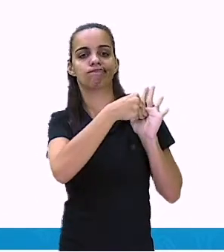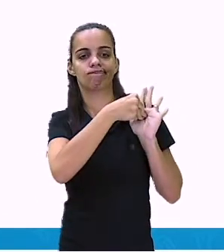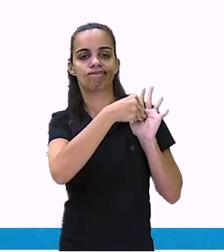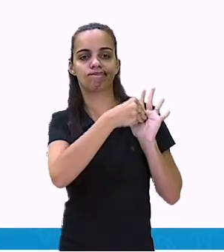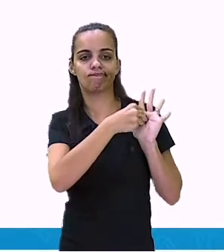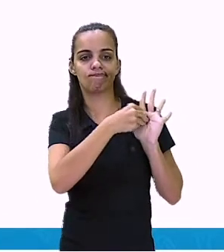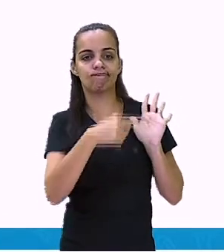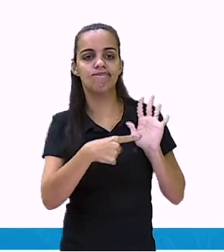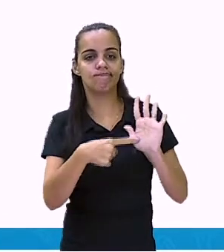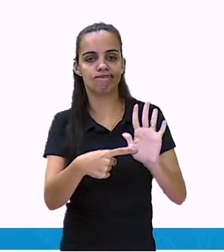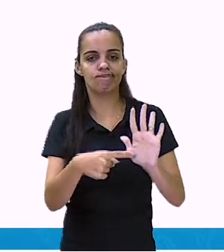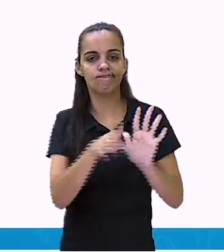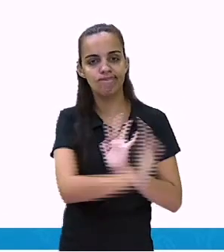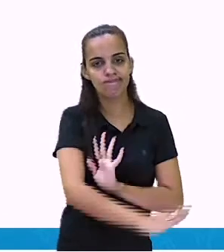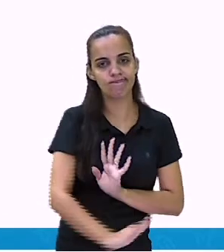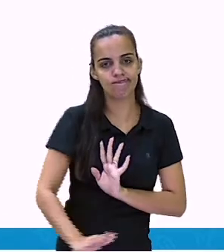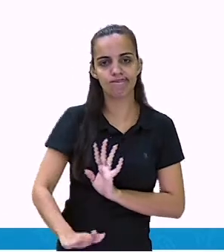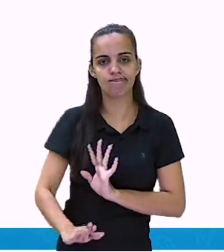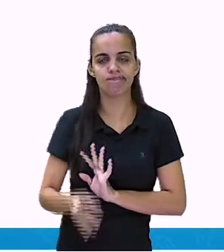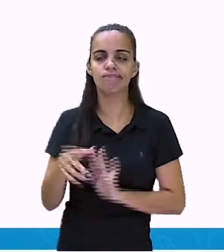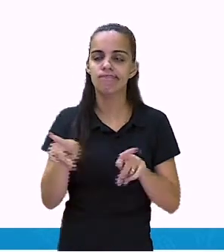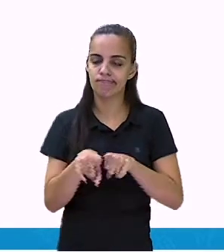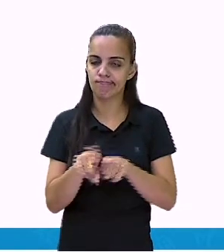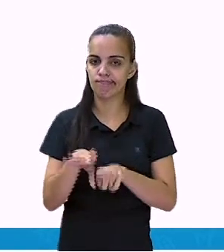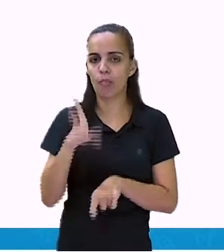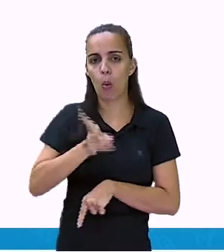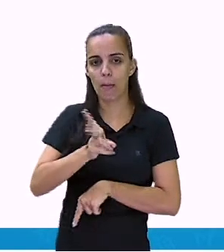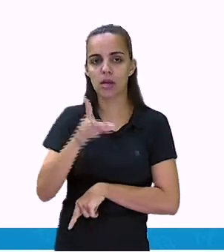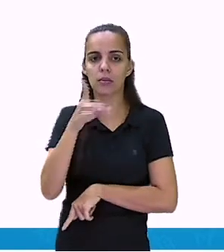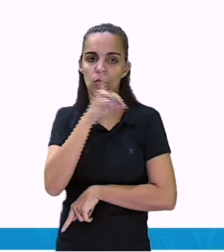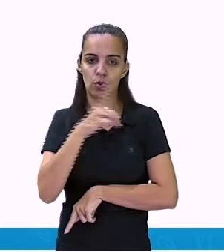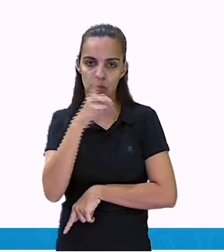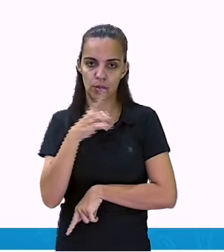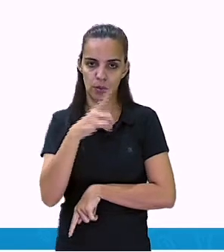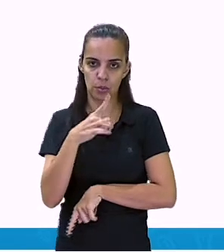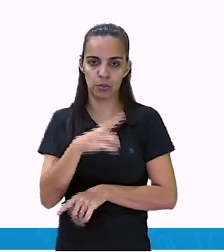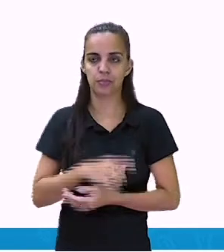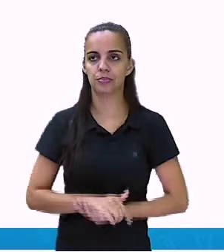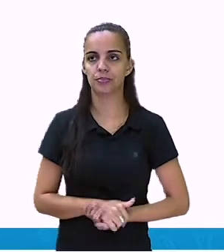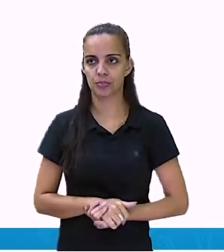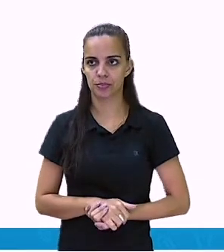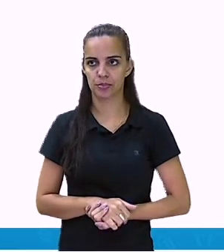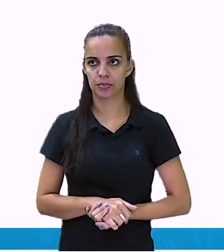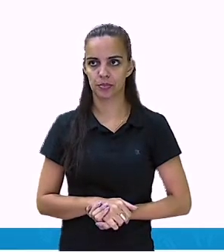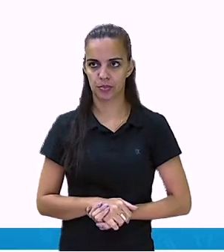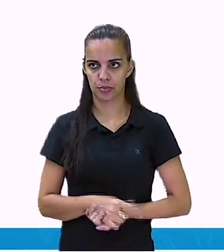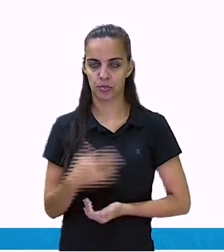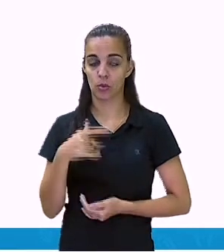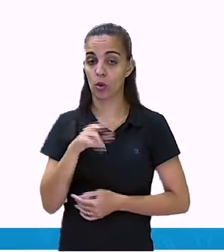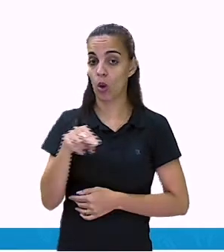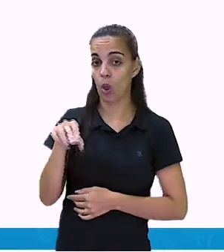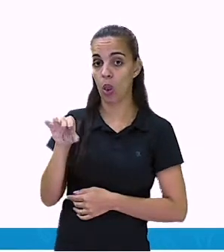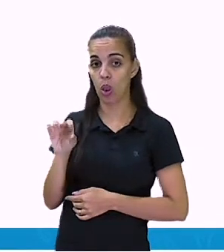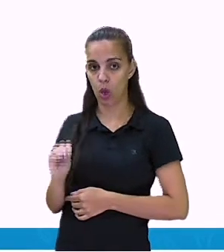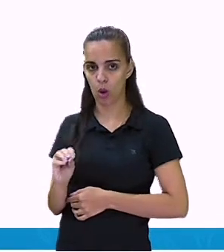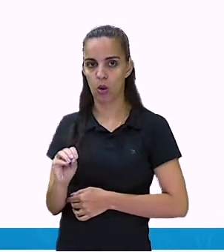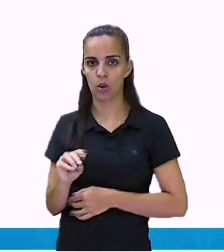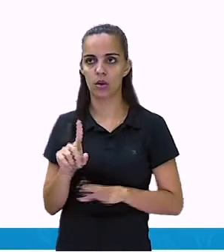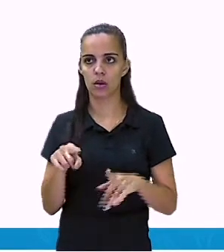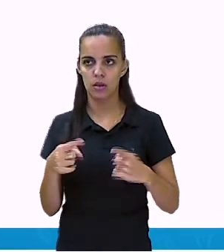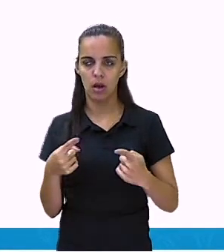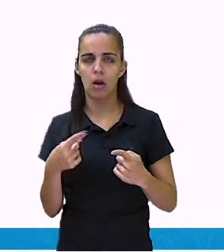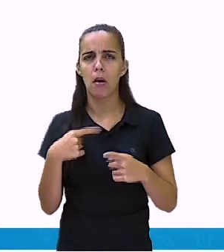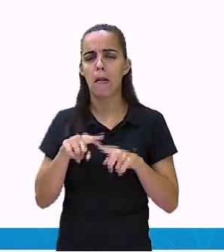lançado a seção desenho também aos domingos. Então, esse no entanto